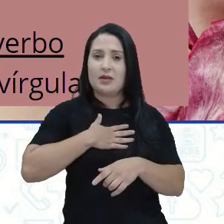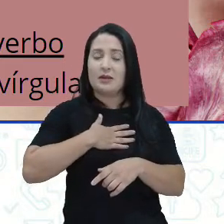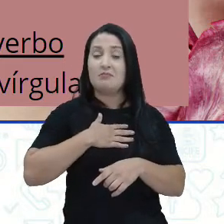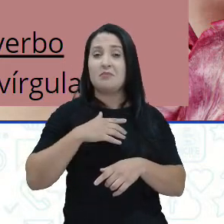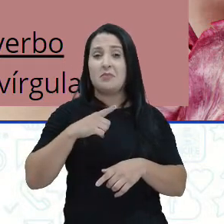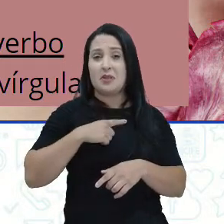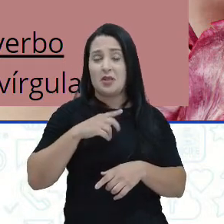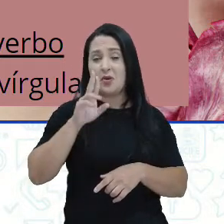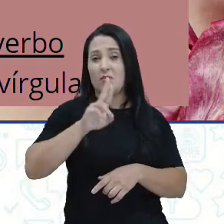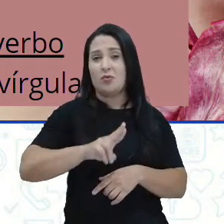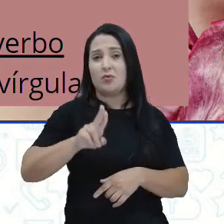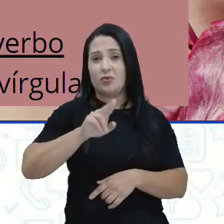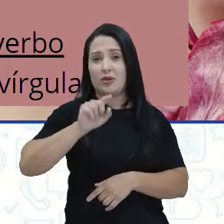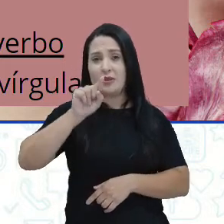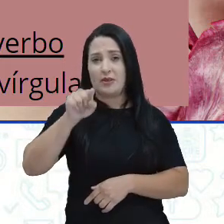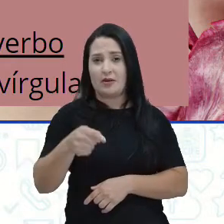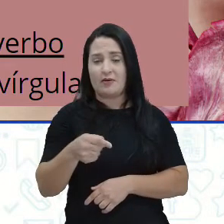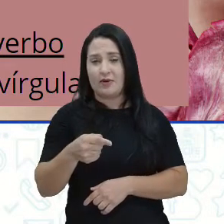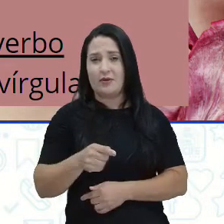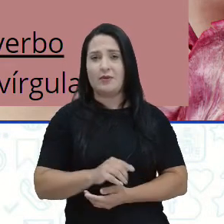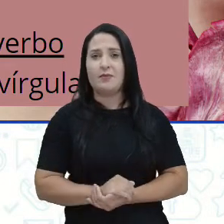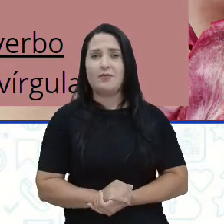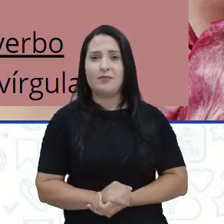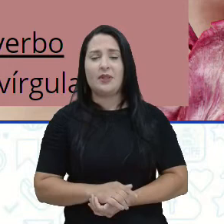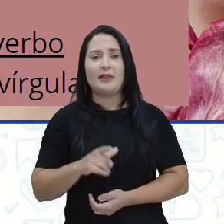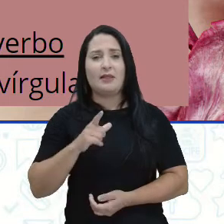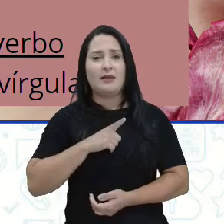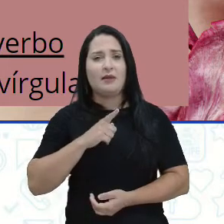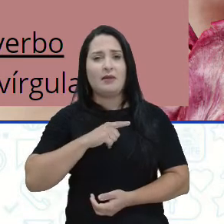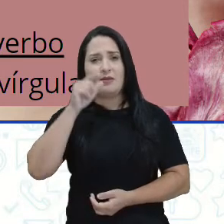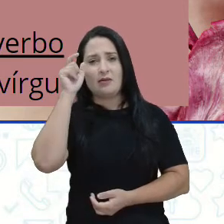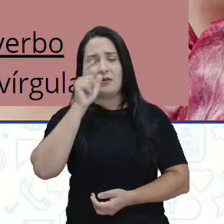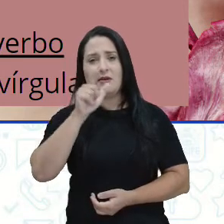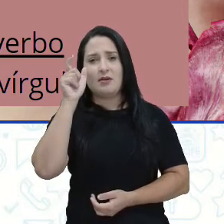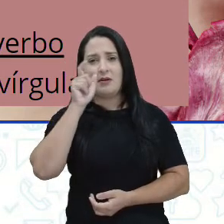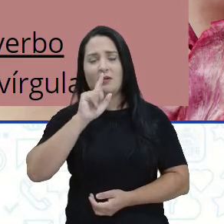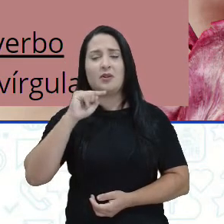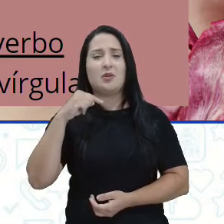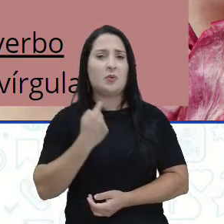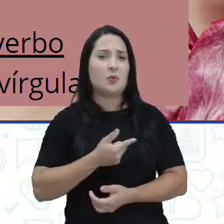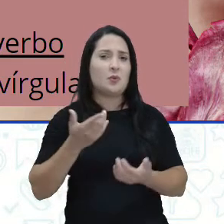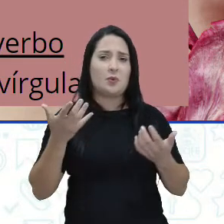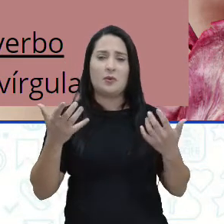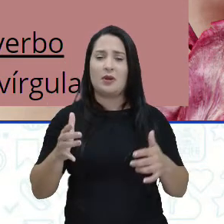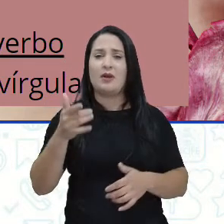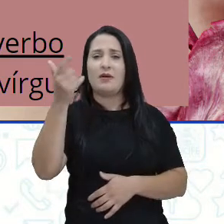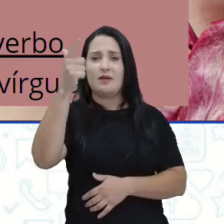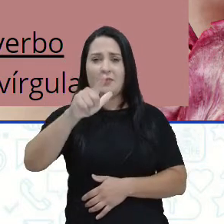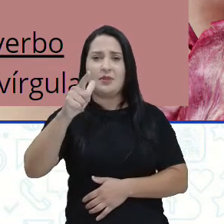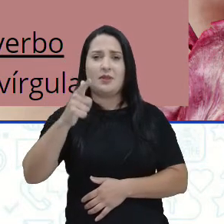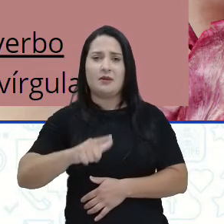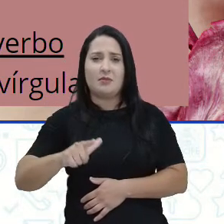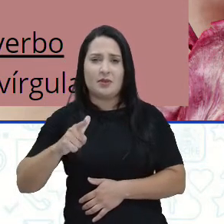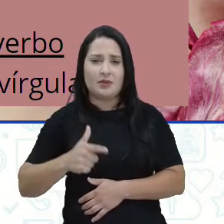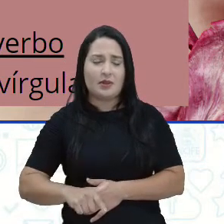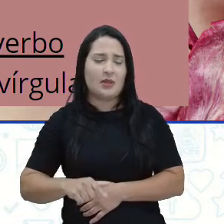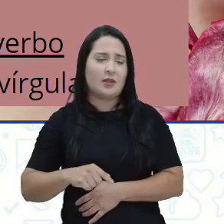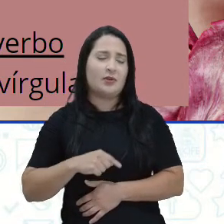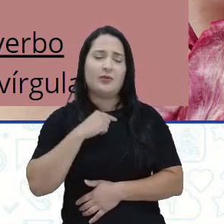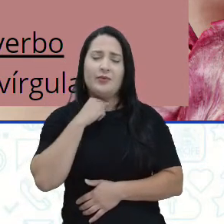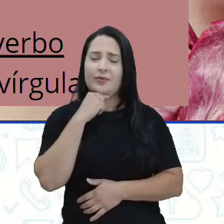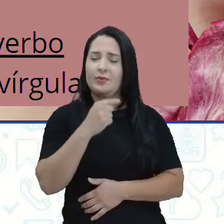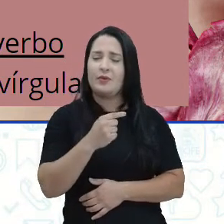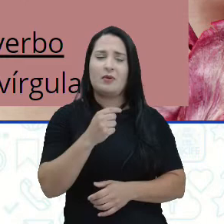vírgula. Então, é um recurso interessante quando a gente não quer repetir tanto e não vai achar um sinônimo, não vai